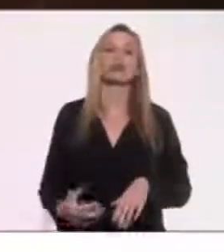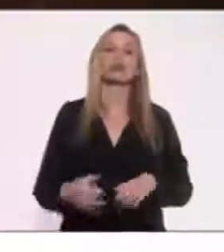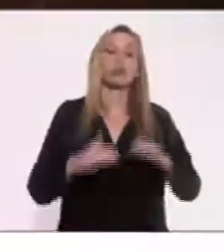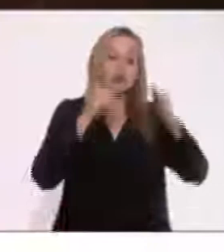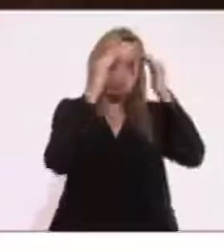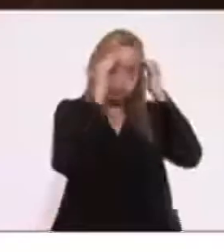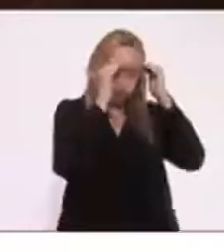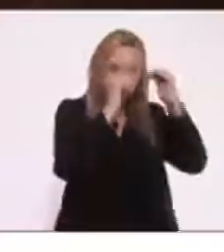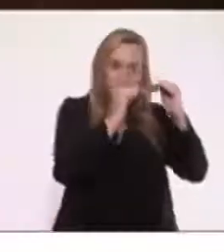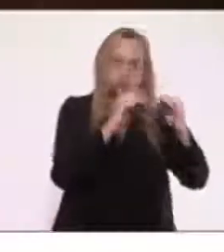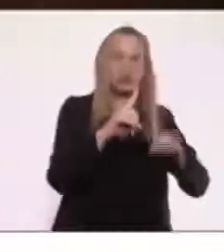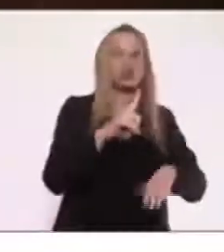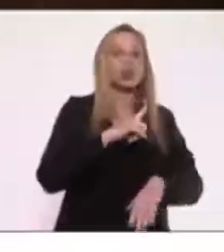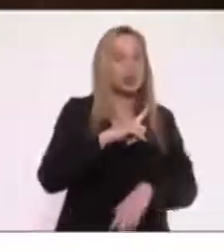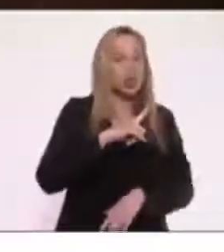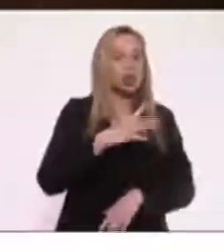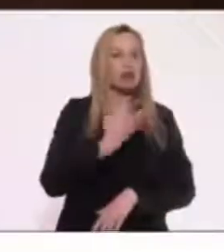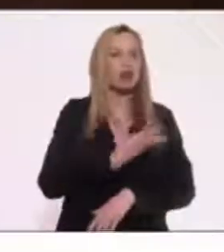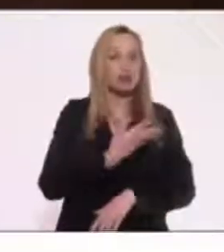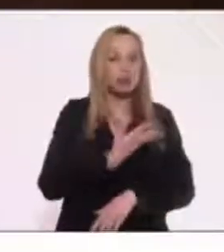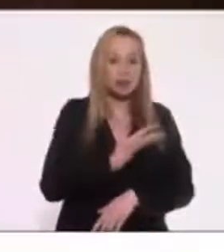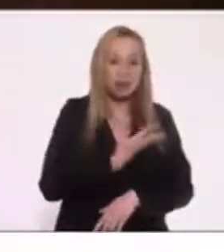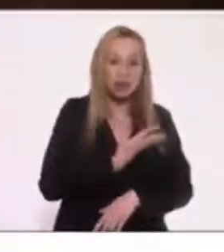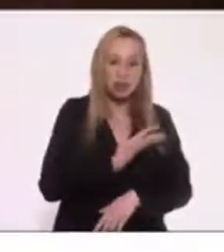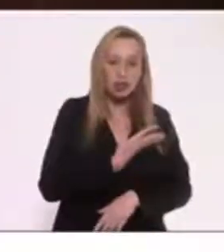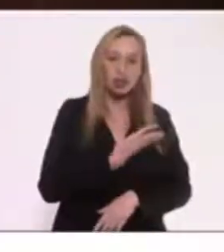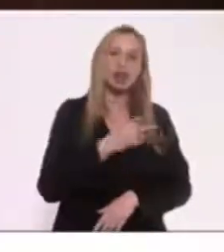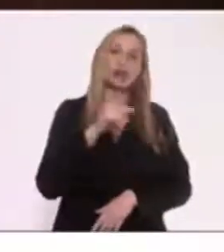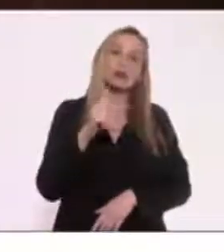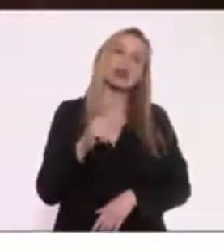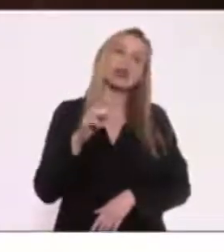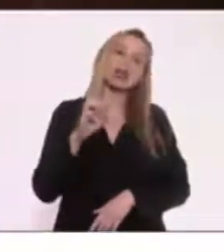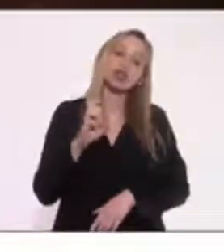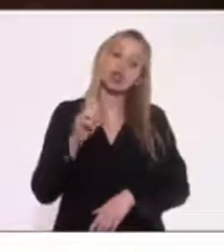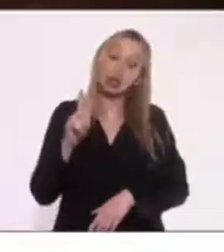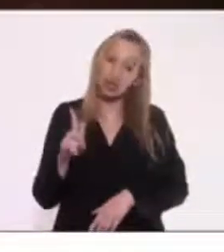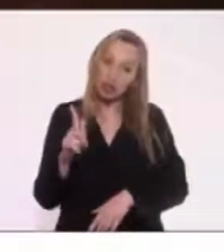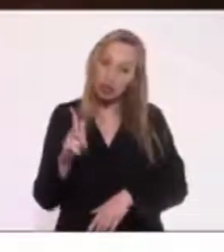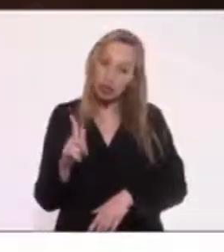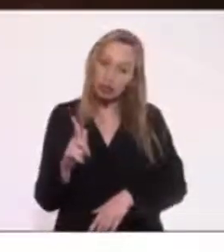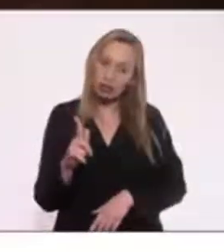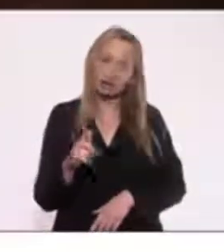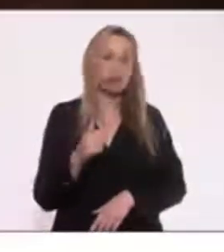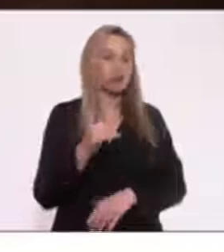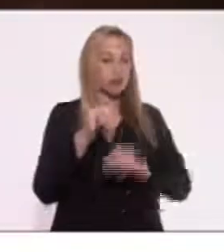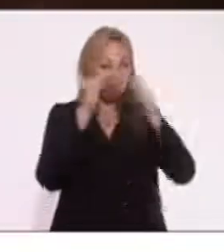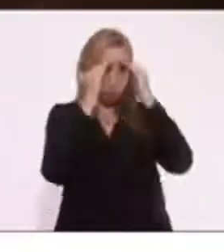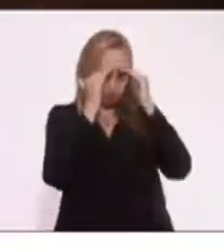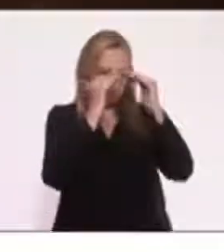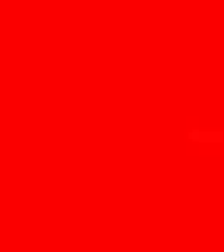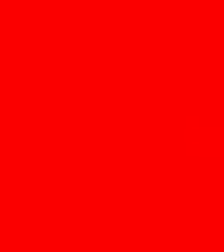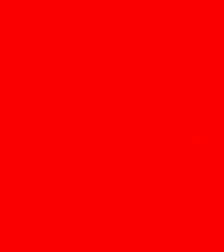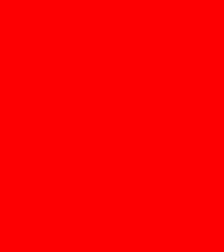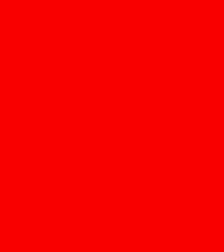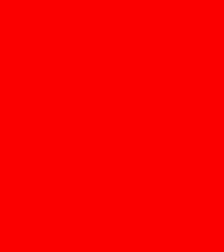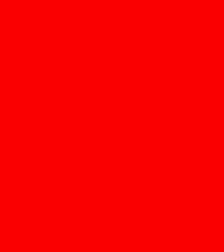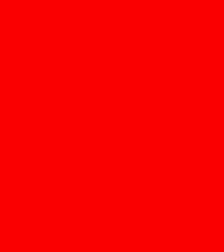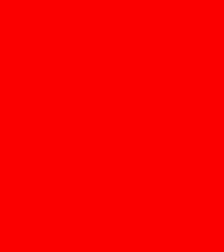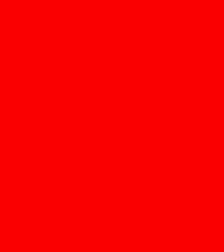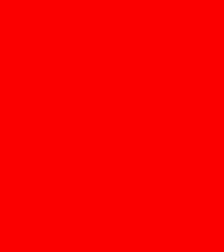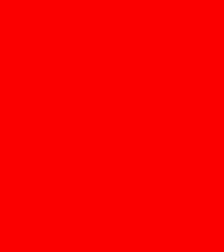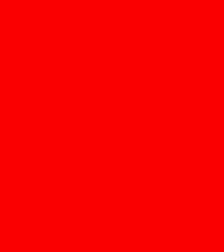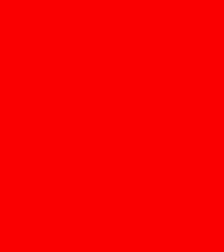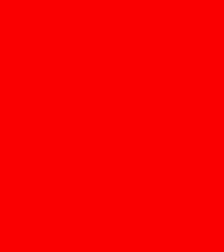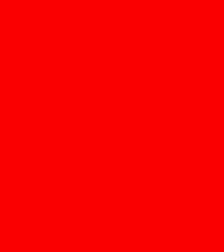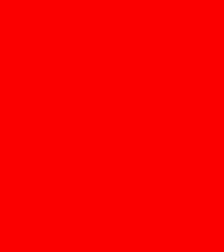respeito, inclusive tenho amigos diletos e pessoais na PGE, e aqui todo o meu respeito à PGE, um órgão sério, mas que,